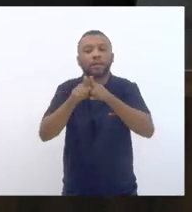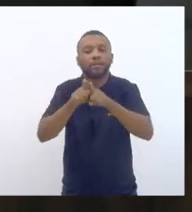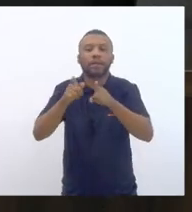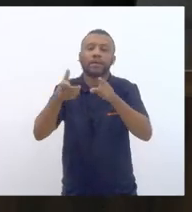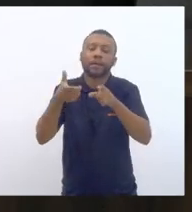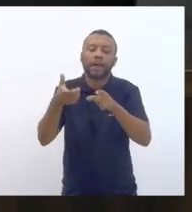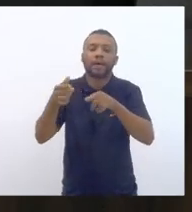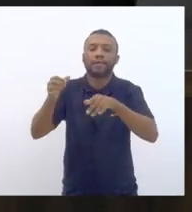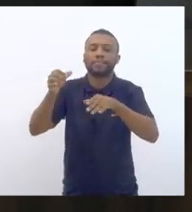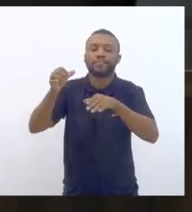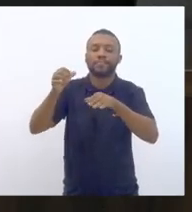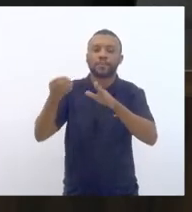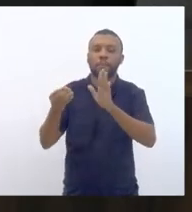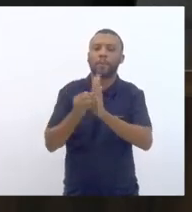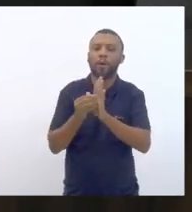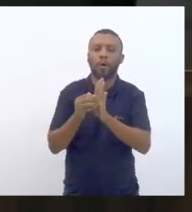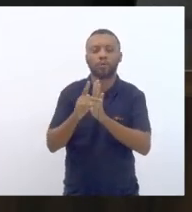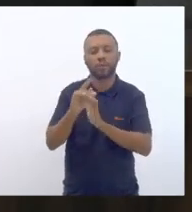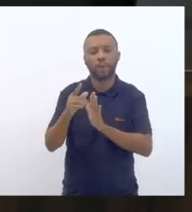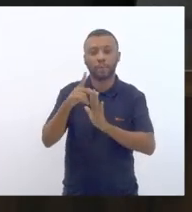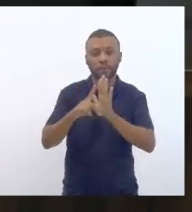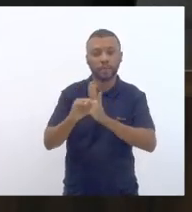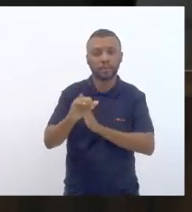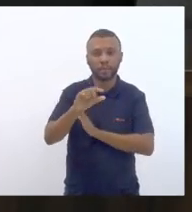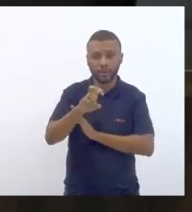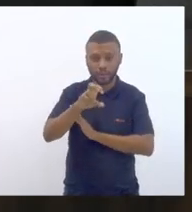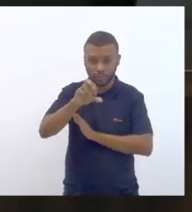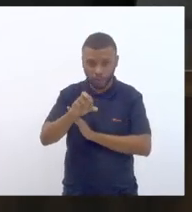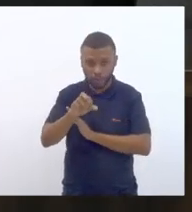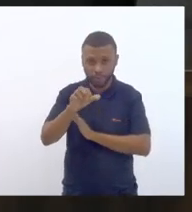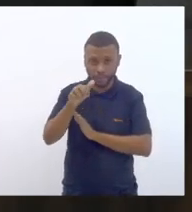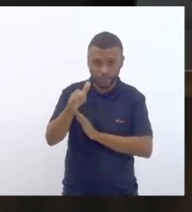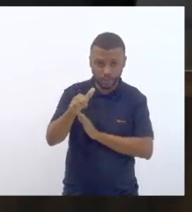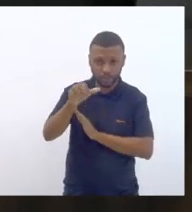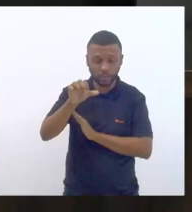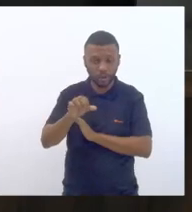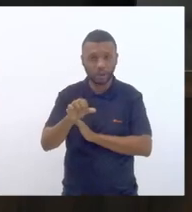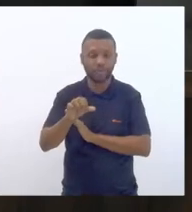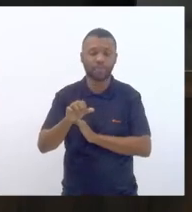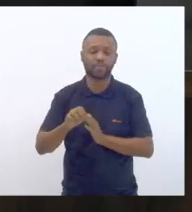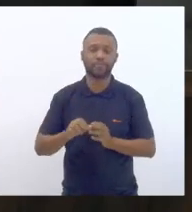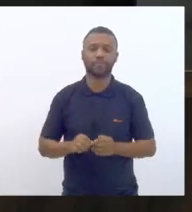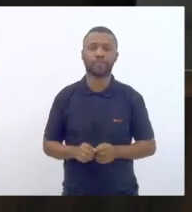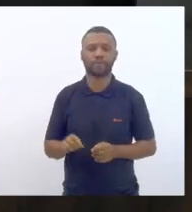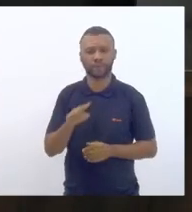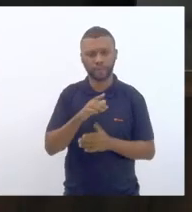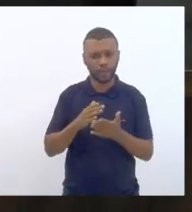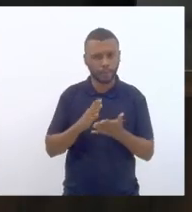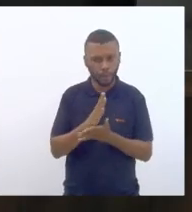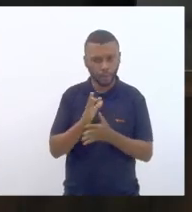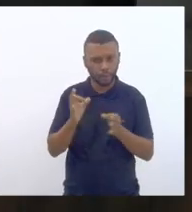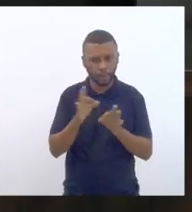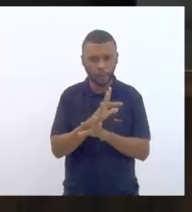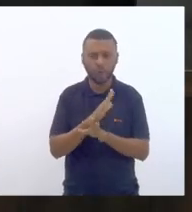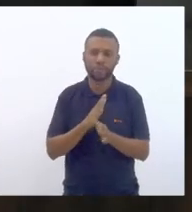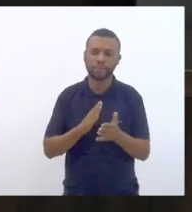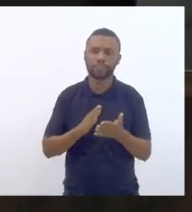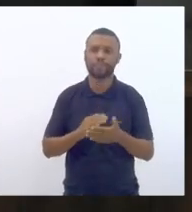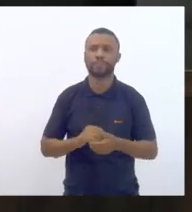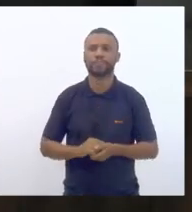dia do projeto de lei 5929-22, deputado Gustavo Tutuca. Se os que aprovam, permaneçam como estão,